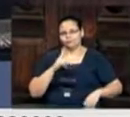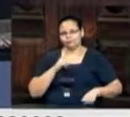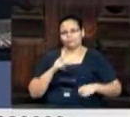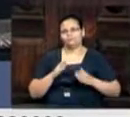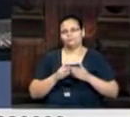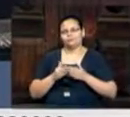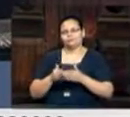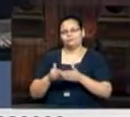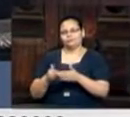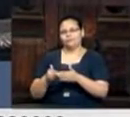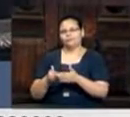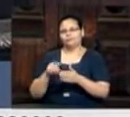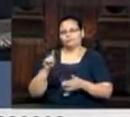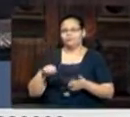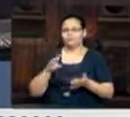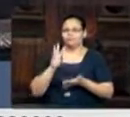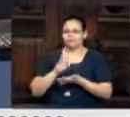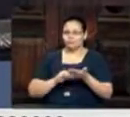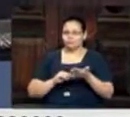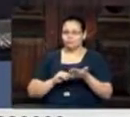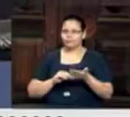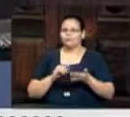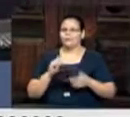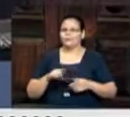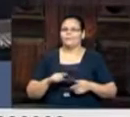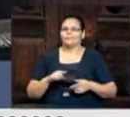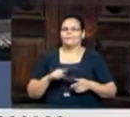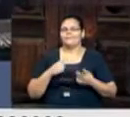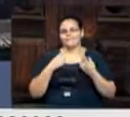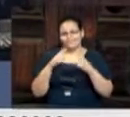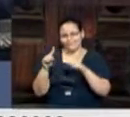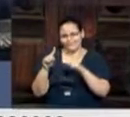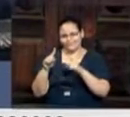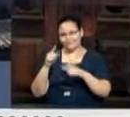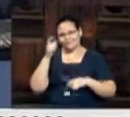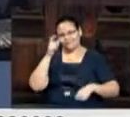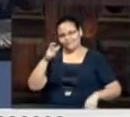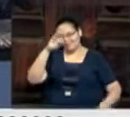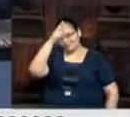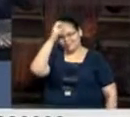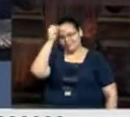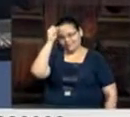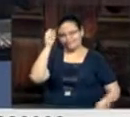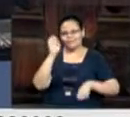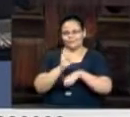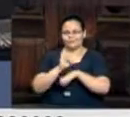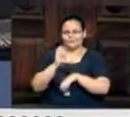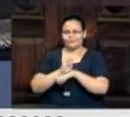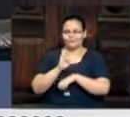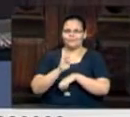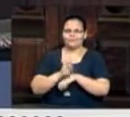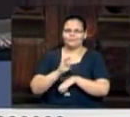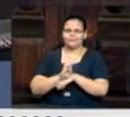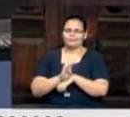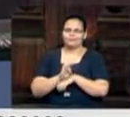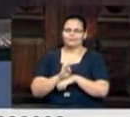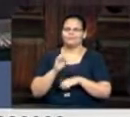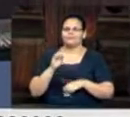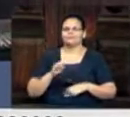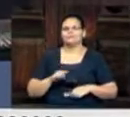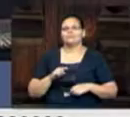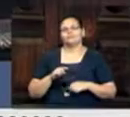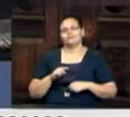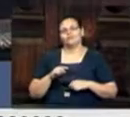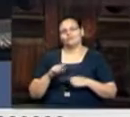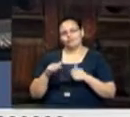aquaviário é um modelo que fere o interesse público, que o Estado transferiu para a concessionária privada a operação do